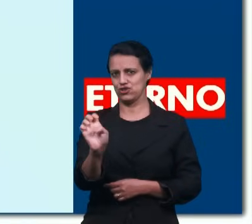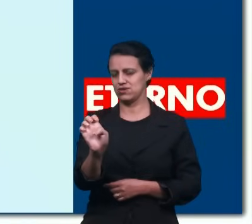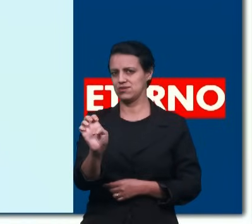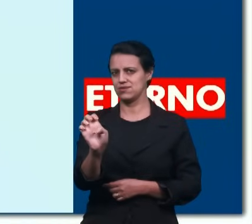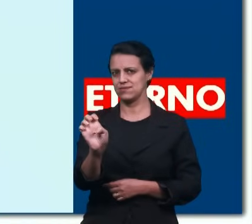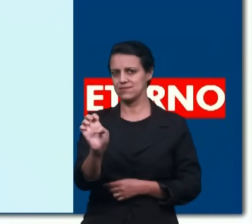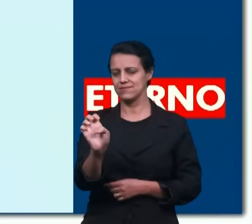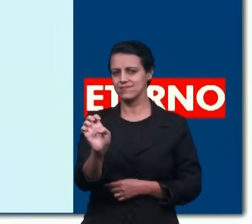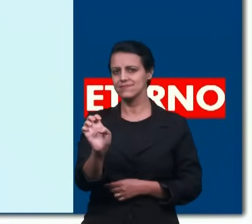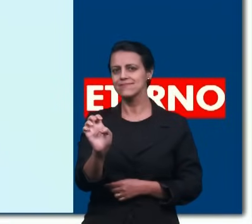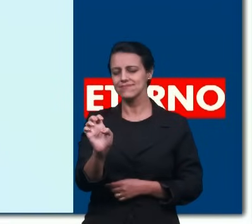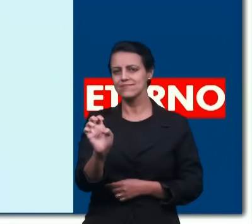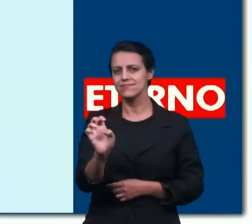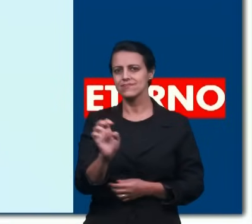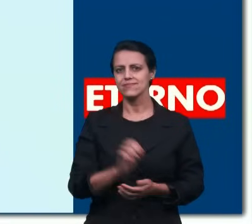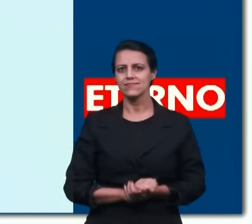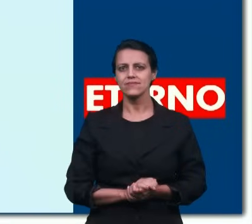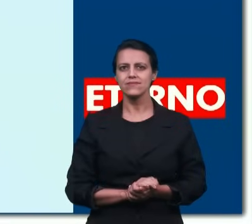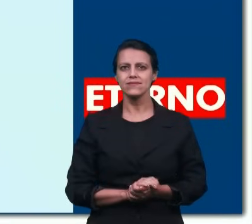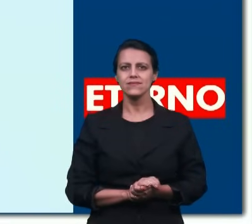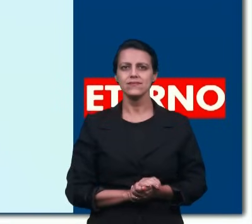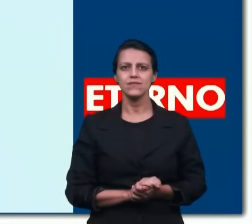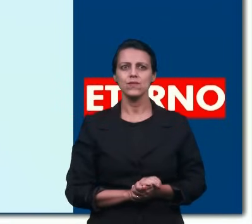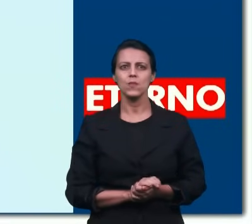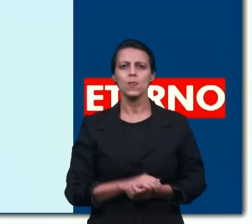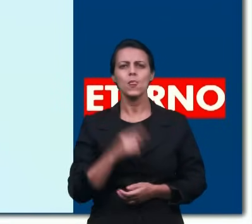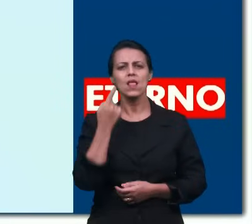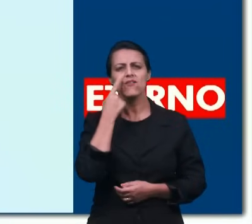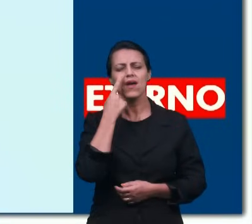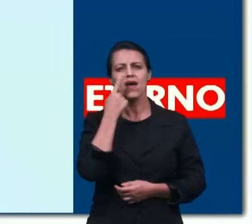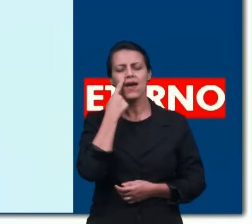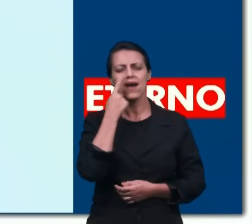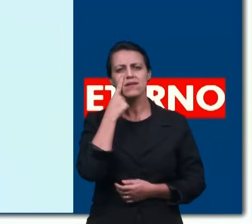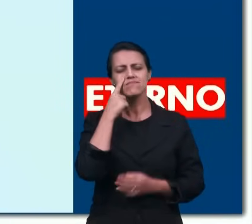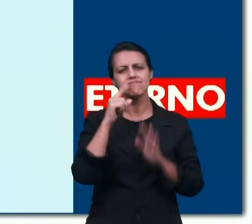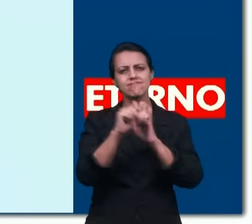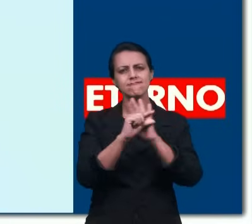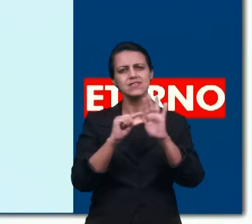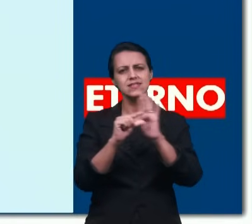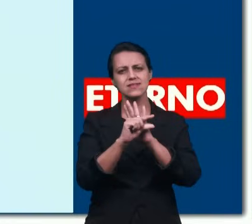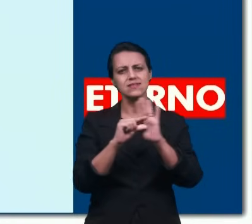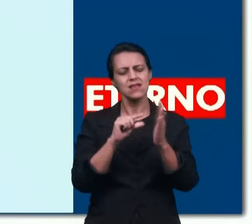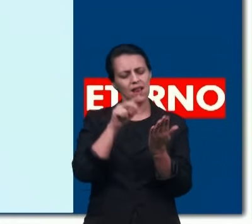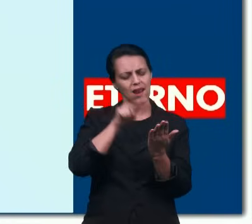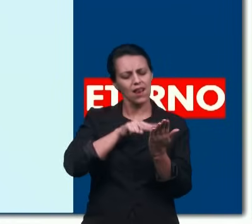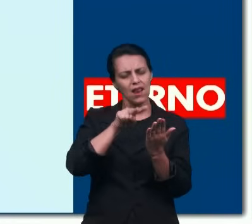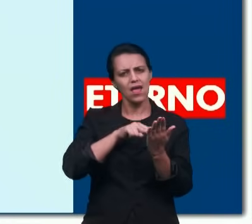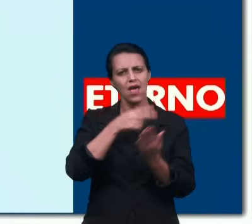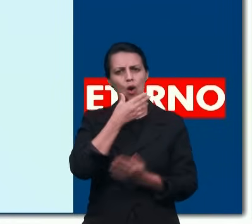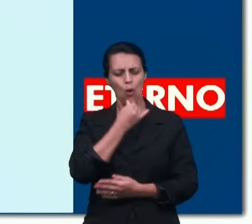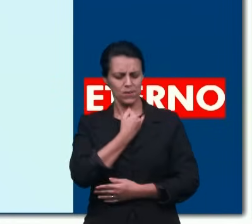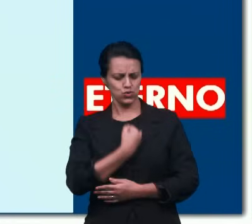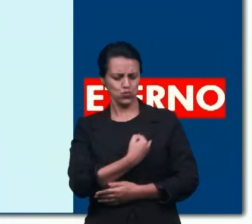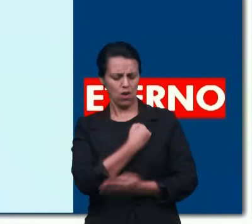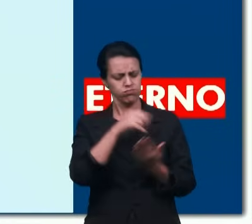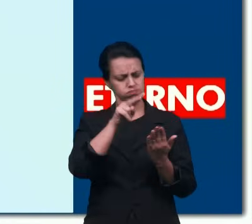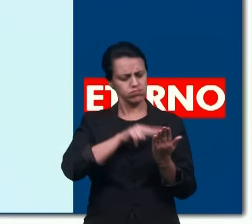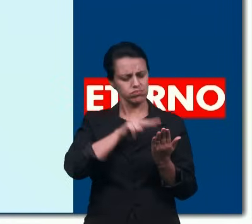lá no primeiro versículo do Evangelho de João. No princípio era o